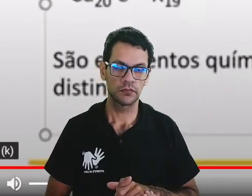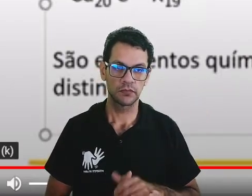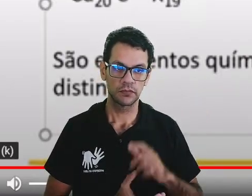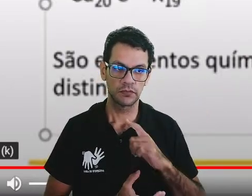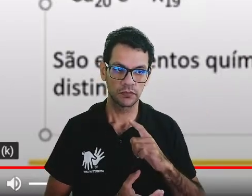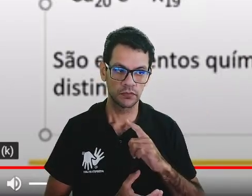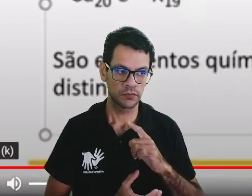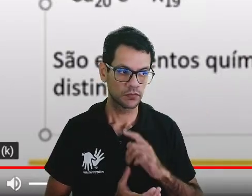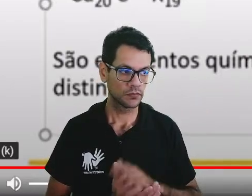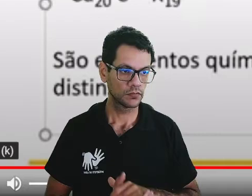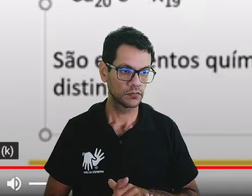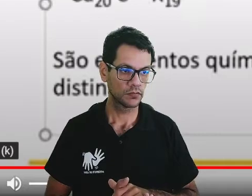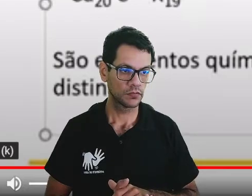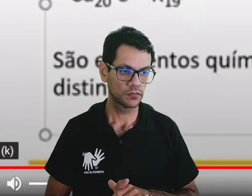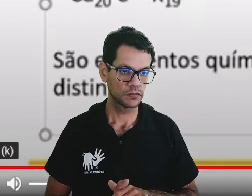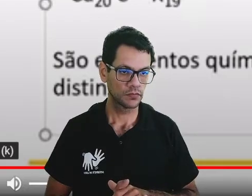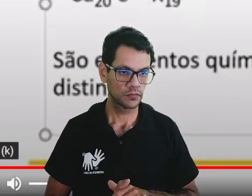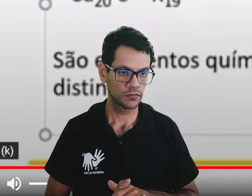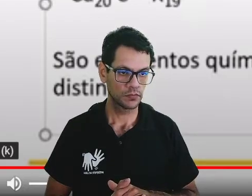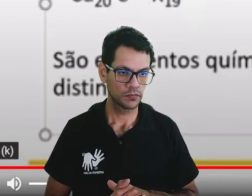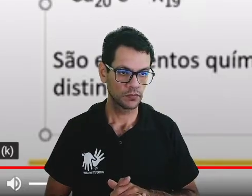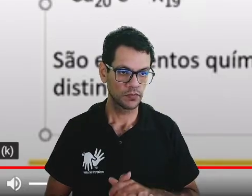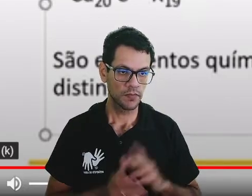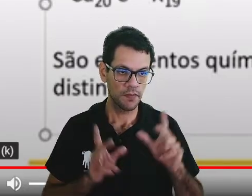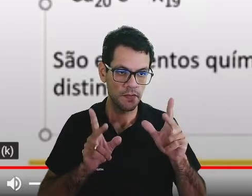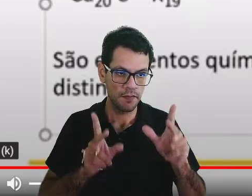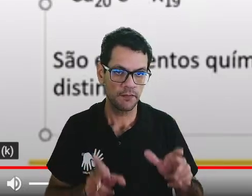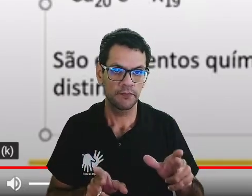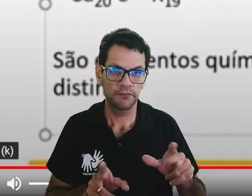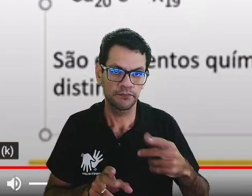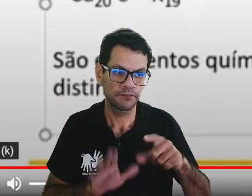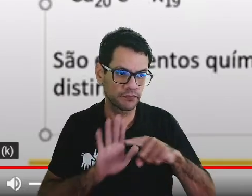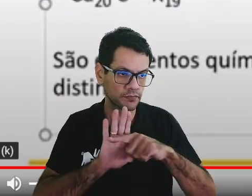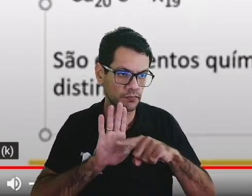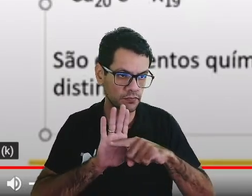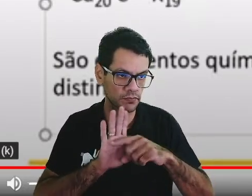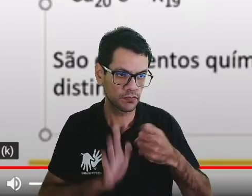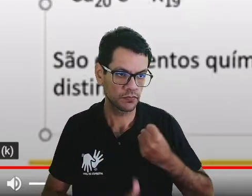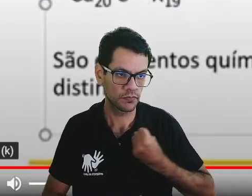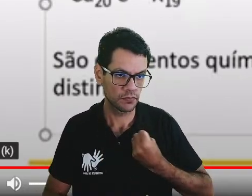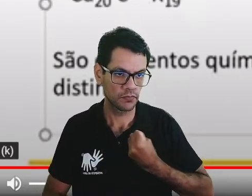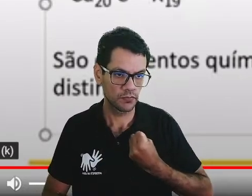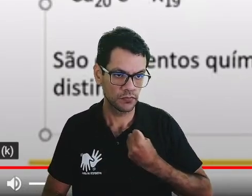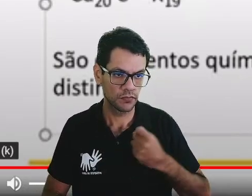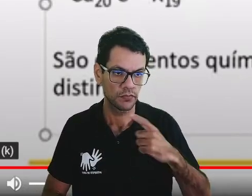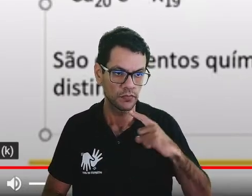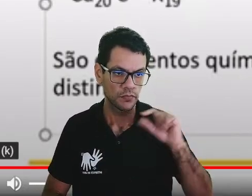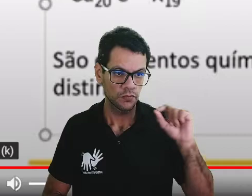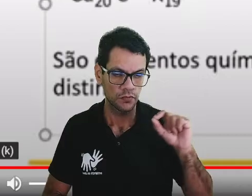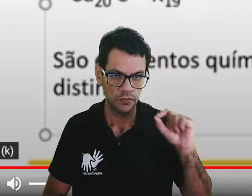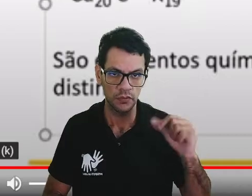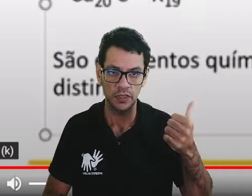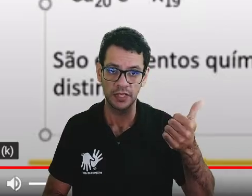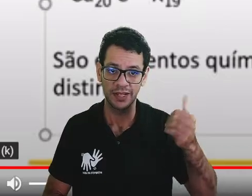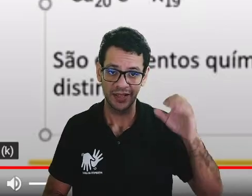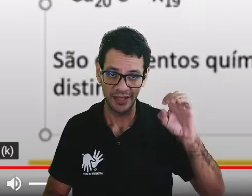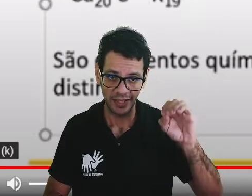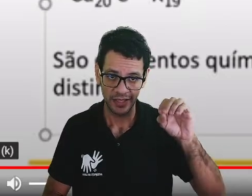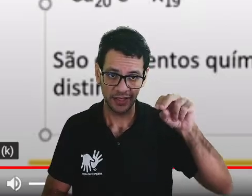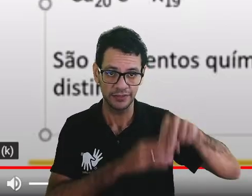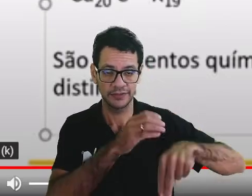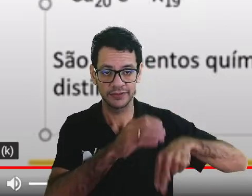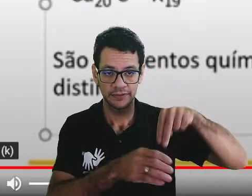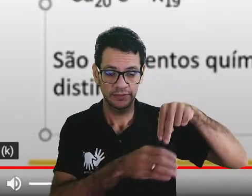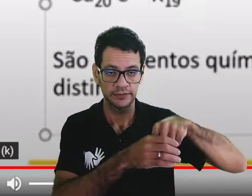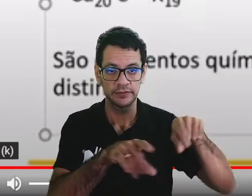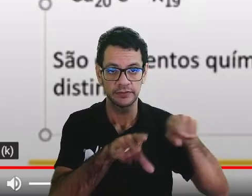massa atômica menos o número de prótons, então vai me sobrar nêutrons. Então, eu vou ter 10 nêutrons e aqui também